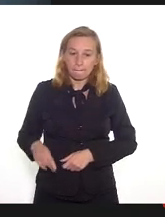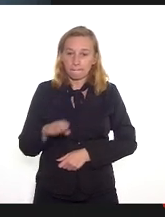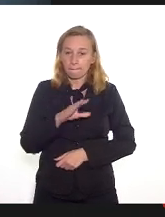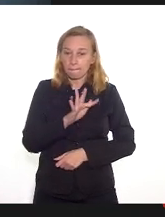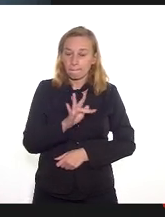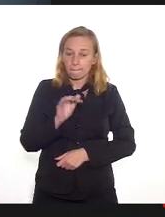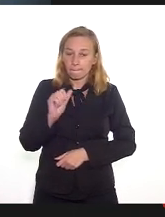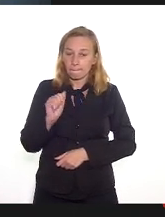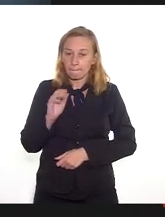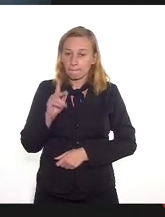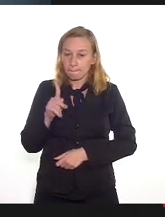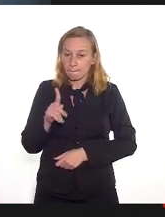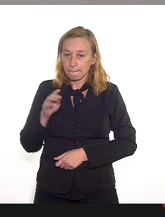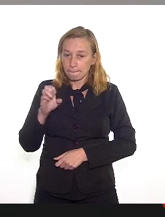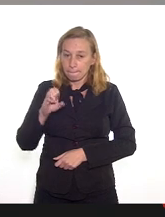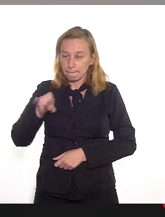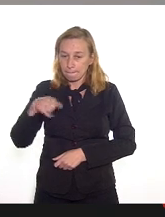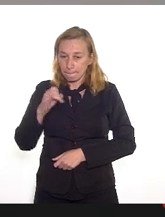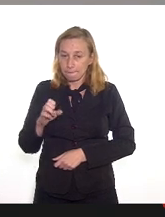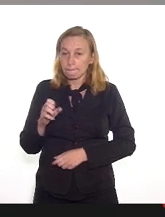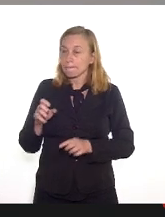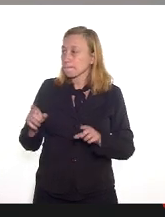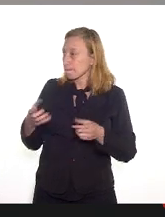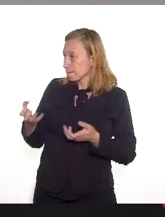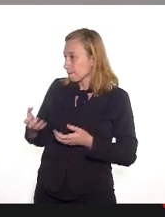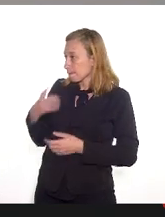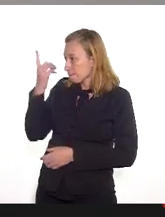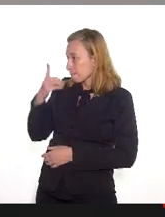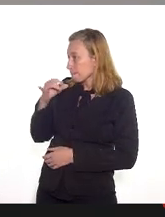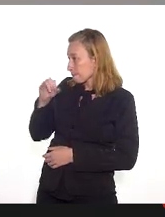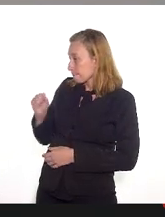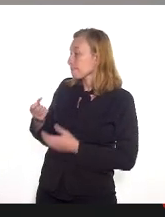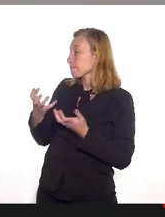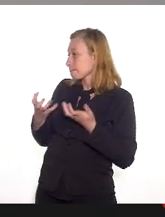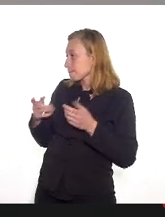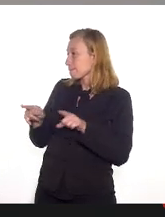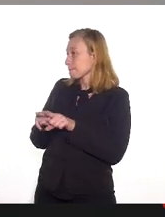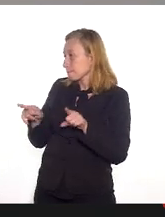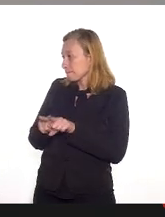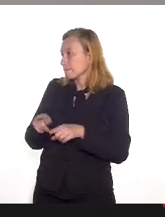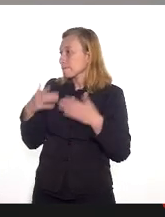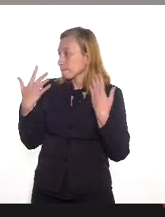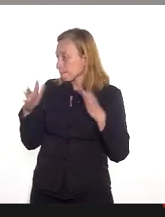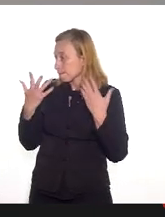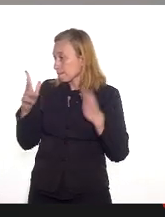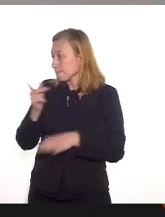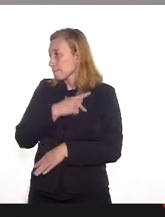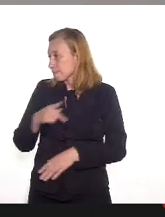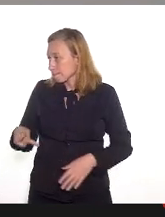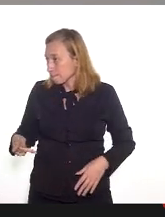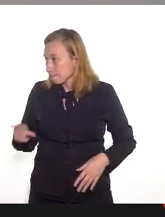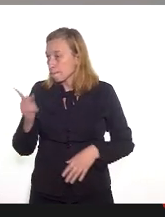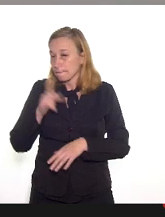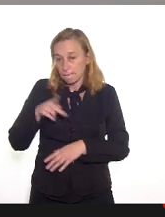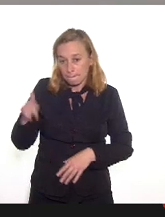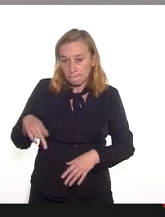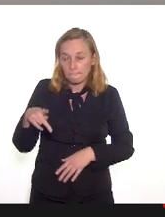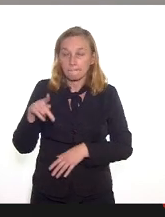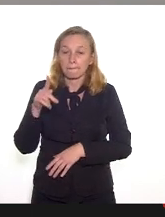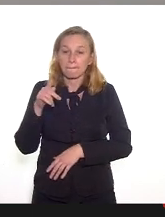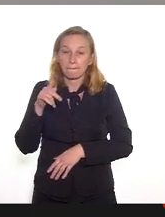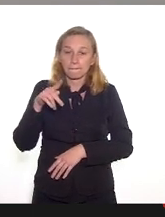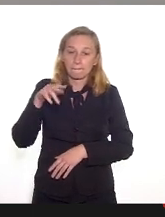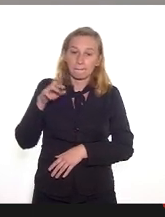FAPERJ. Deputada Célia, eu também queria saudar o presidente da FAPERJ, professor da UFRJ, nosso